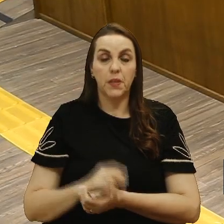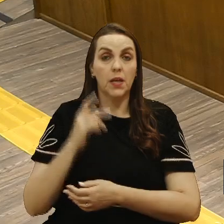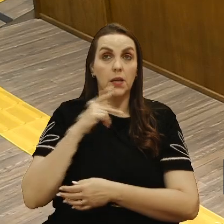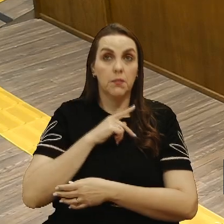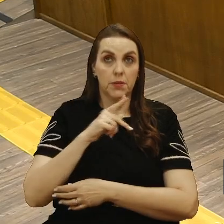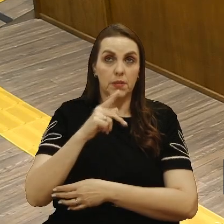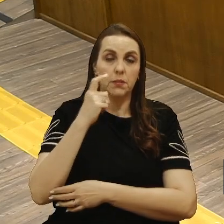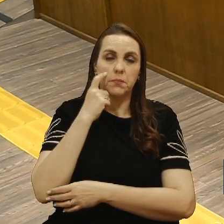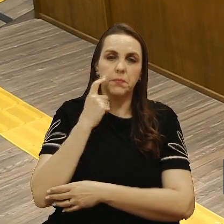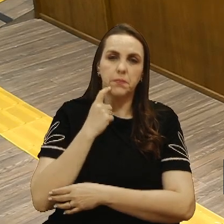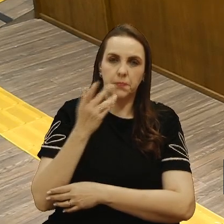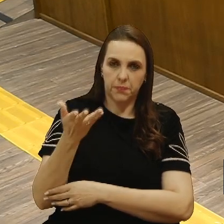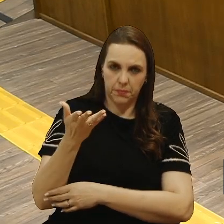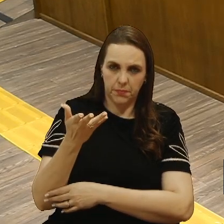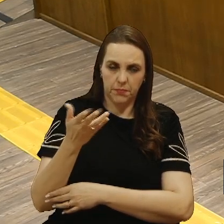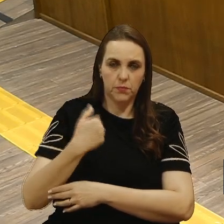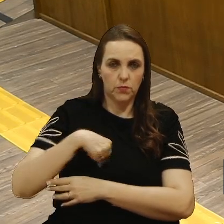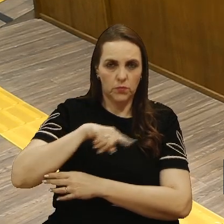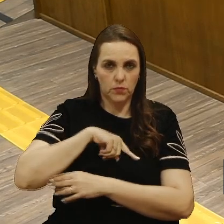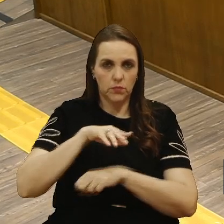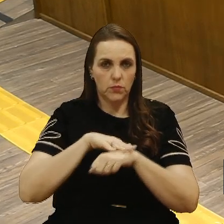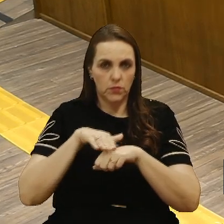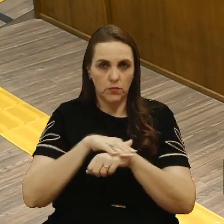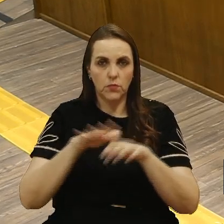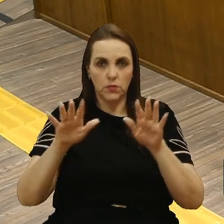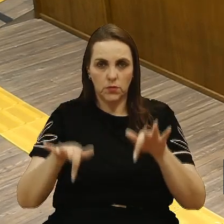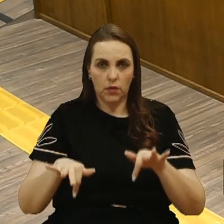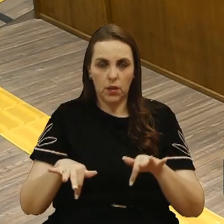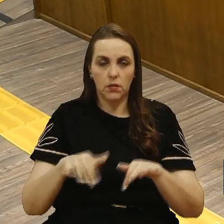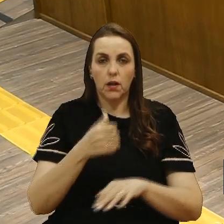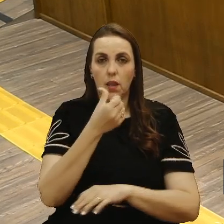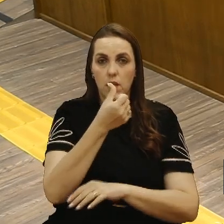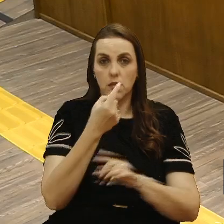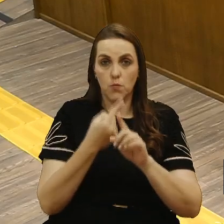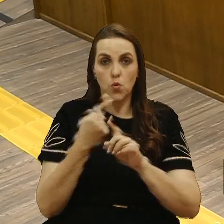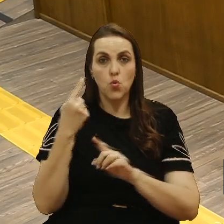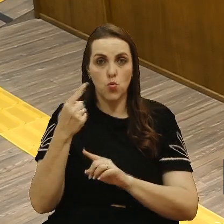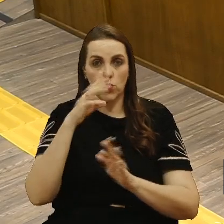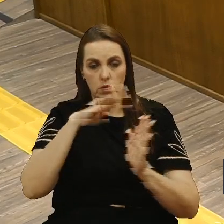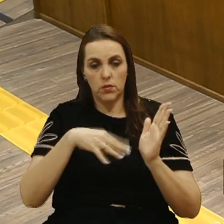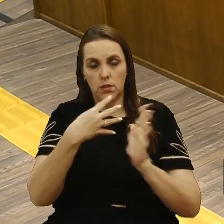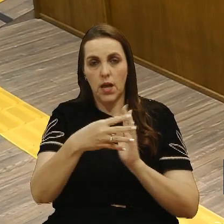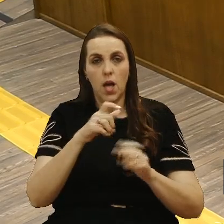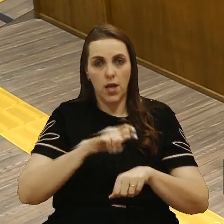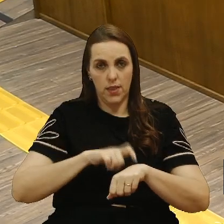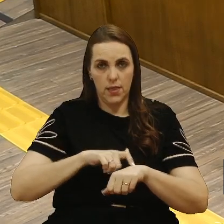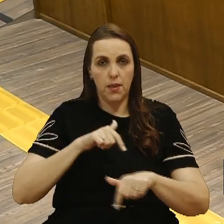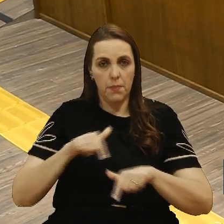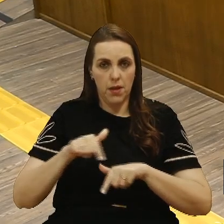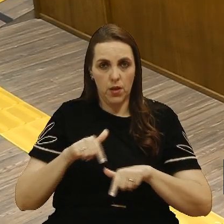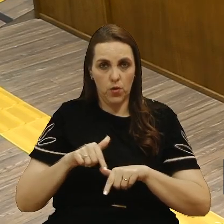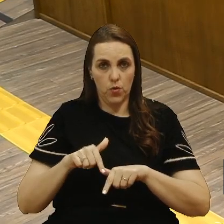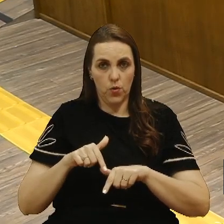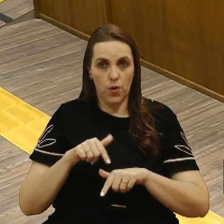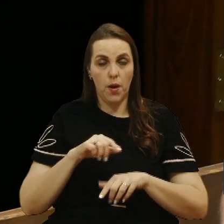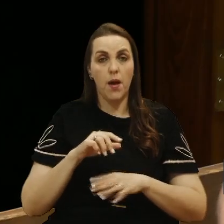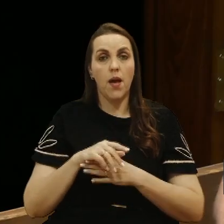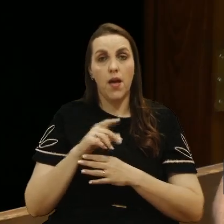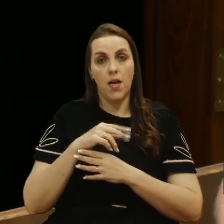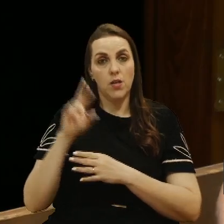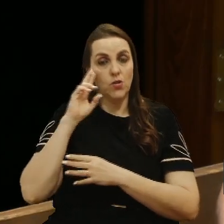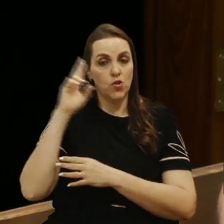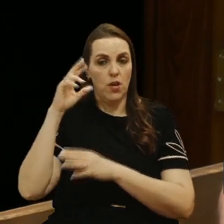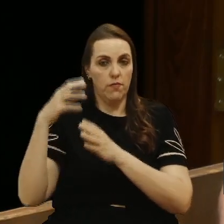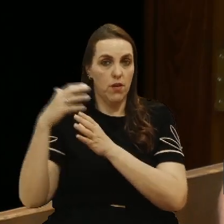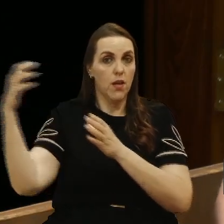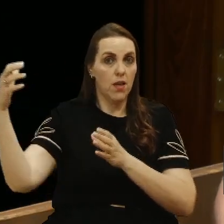gente vai conversar sobre o fim da escala 6x1, os grandes empresários nos falam que os pequenos empresários não vão aguentar. A verdade é que quem não aguenta